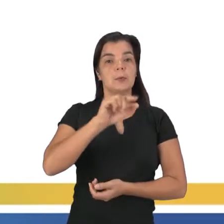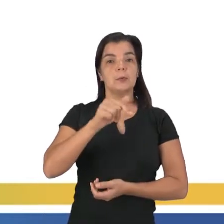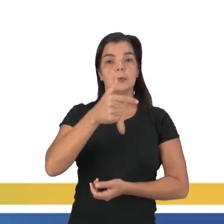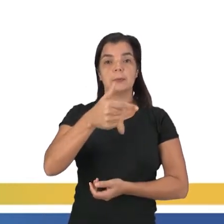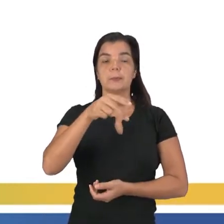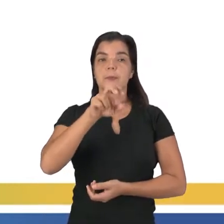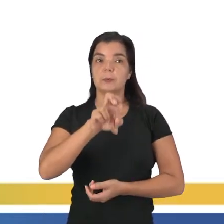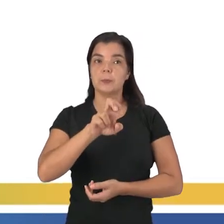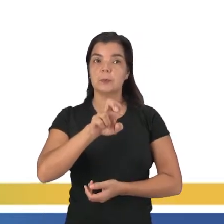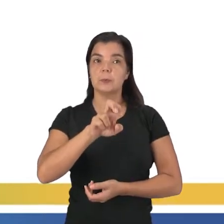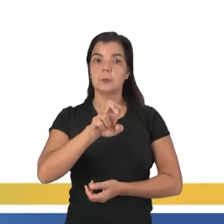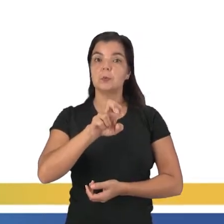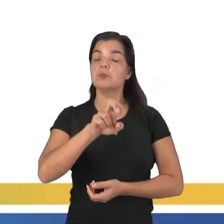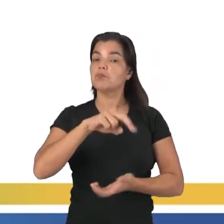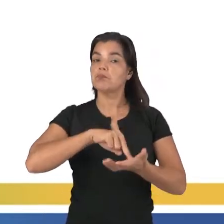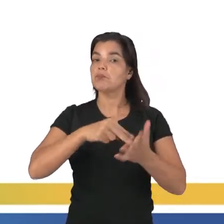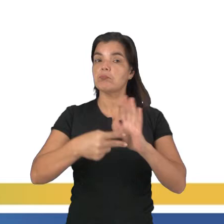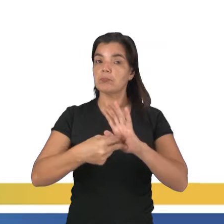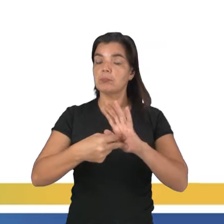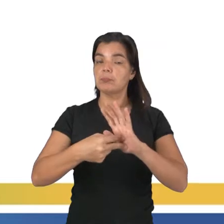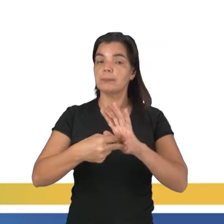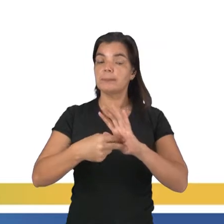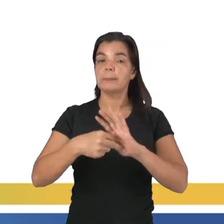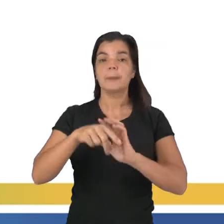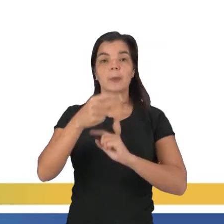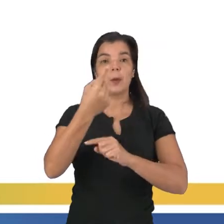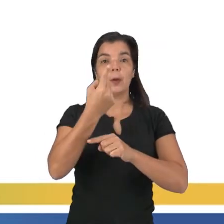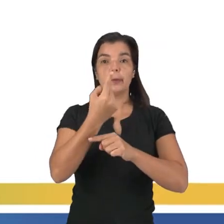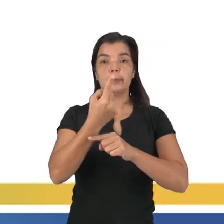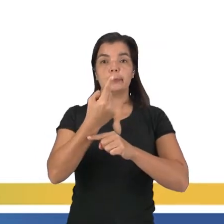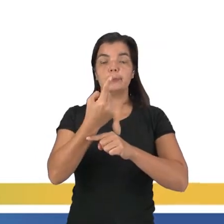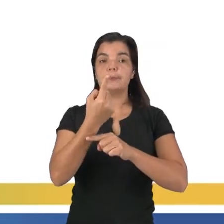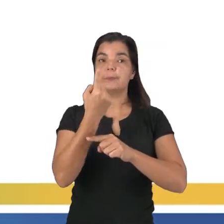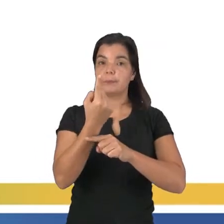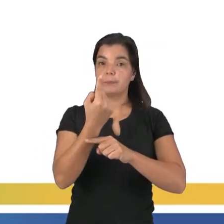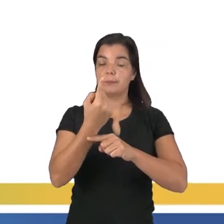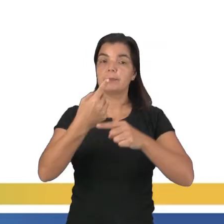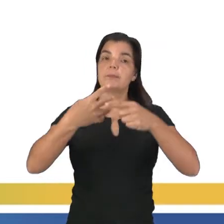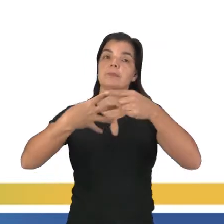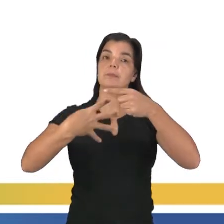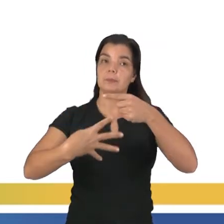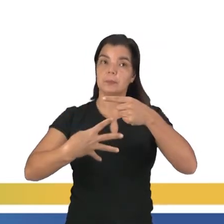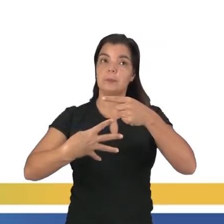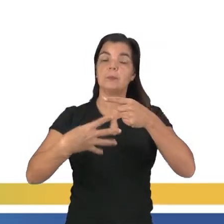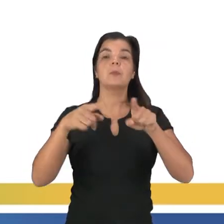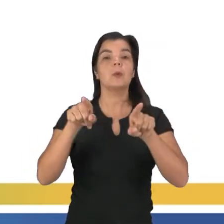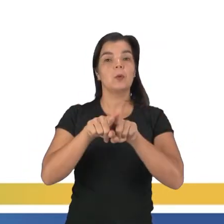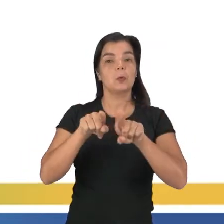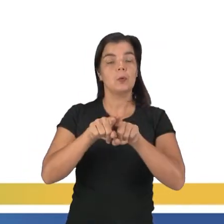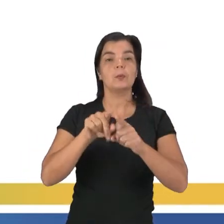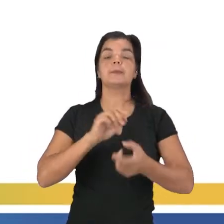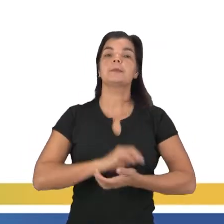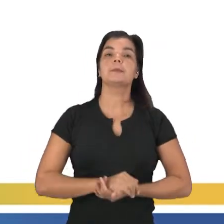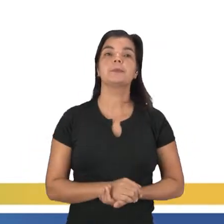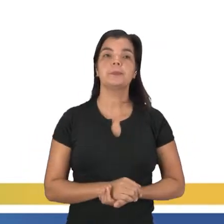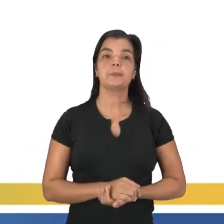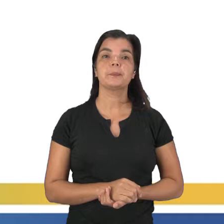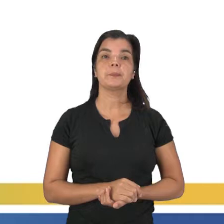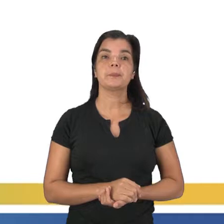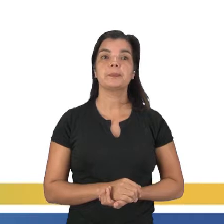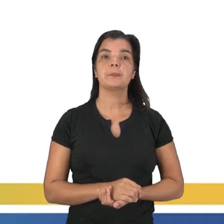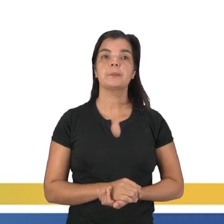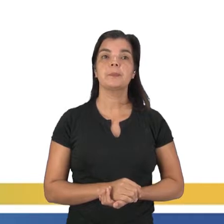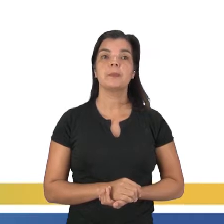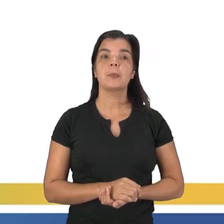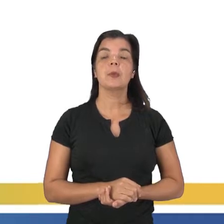temos 0,25. 0,25. Ele está escrito na forma decimal porque ele equivale a 1/4,